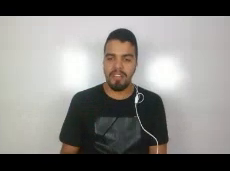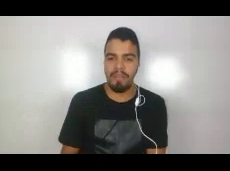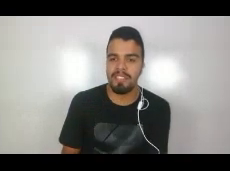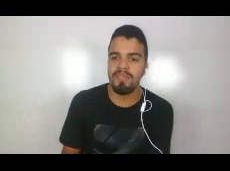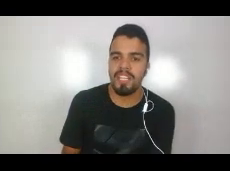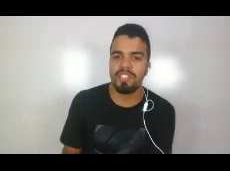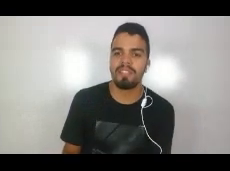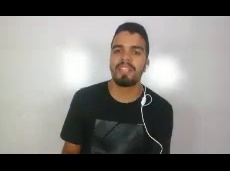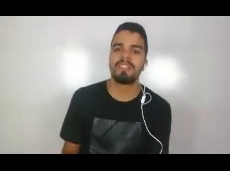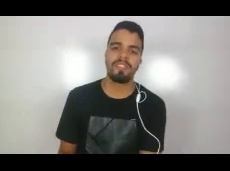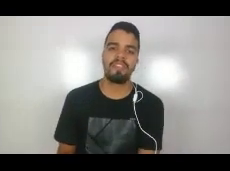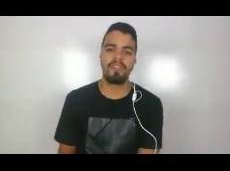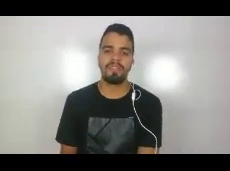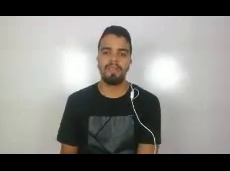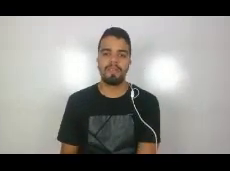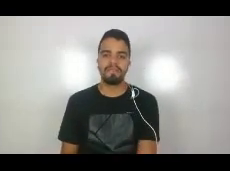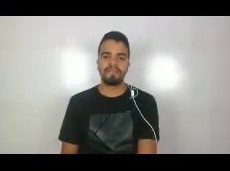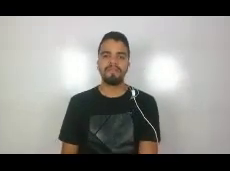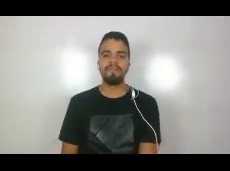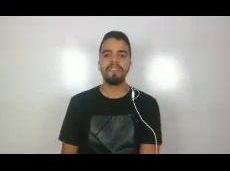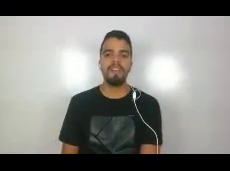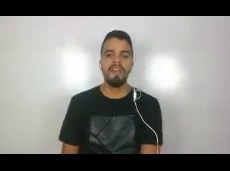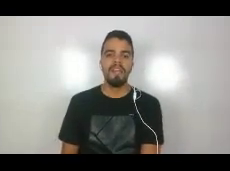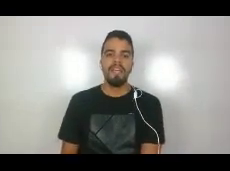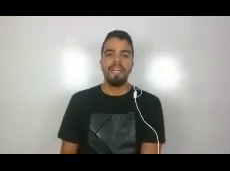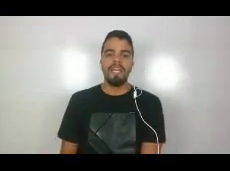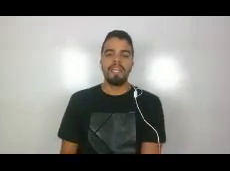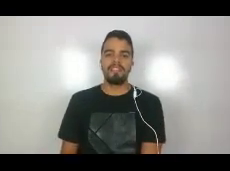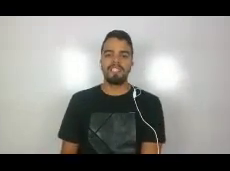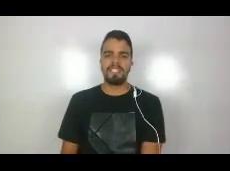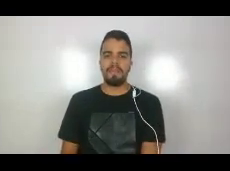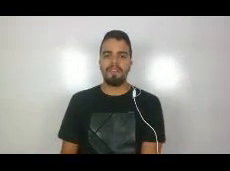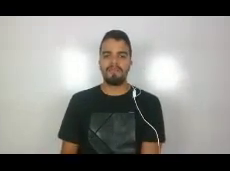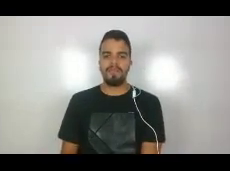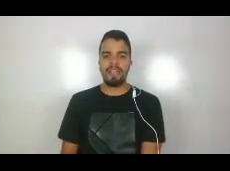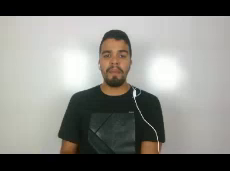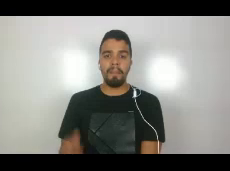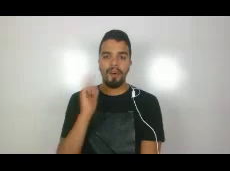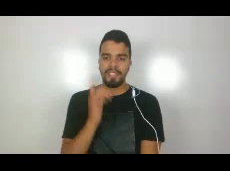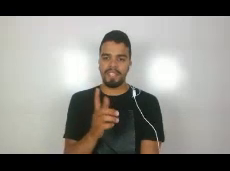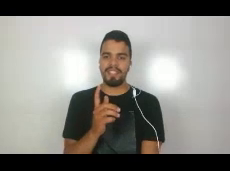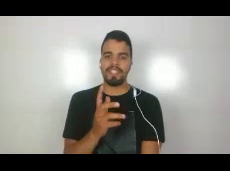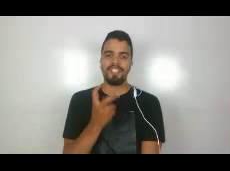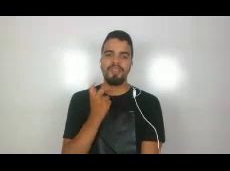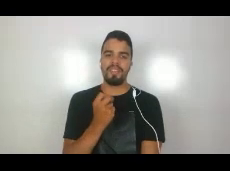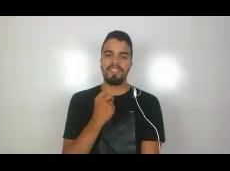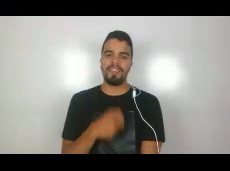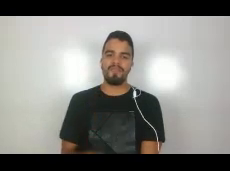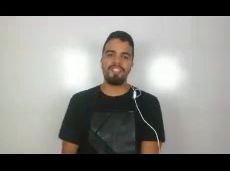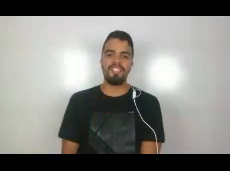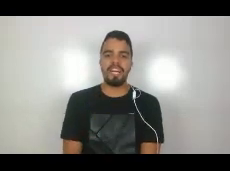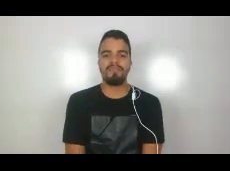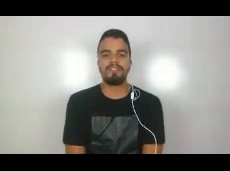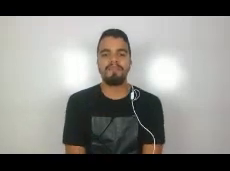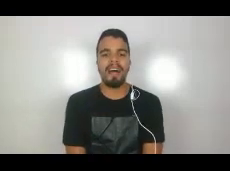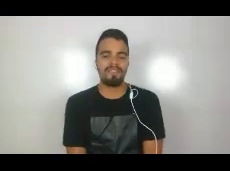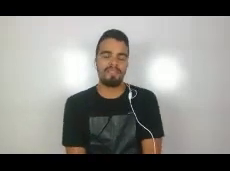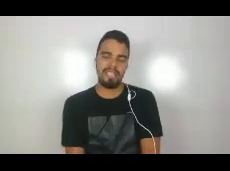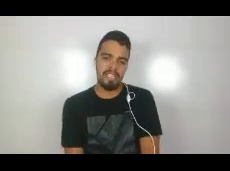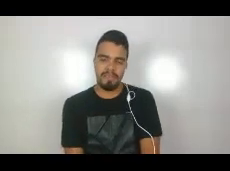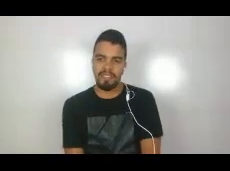nesse diálogo mais contextualizado que nós gravamos também. E aí você já se perguntou a importância de conhecer alguns